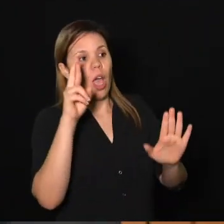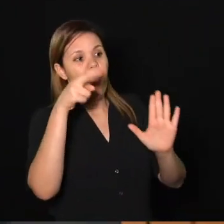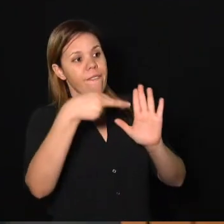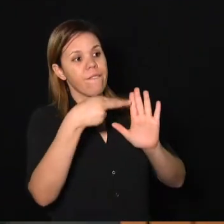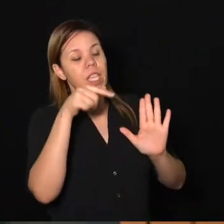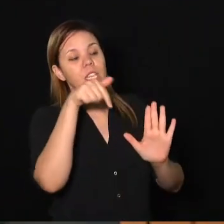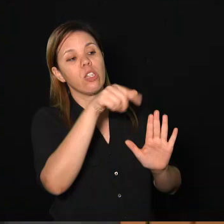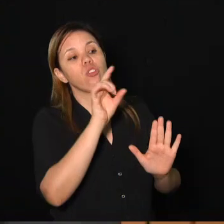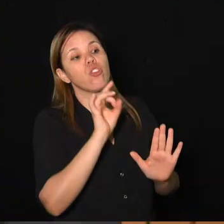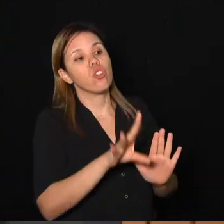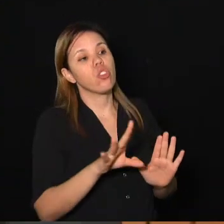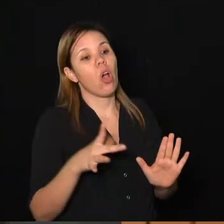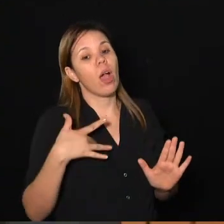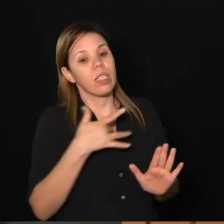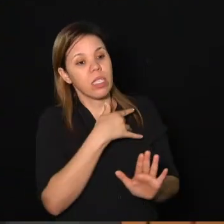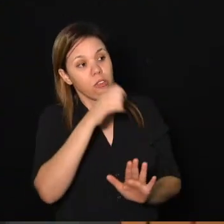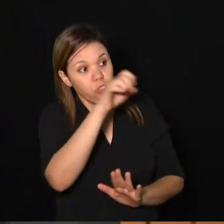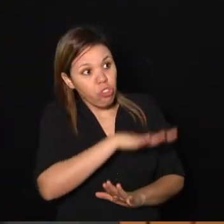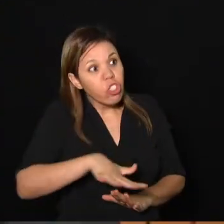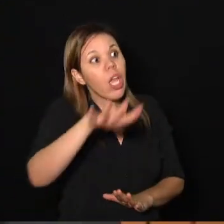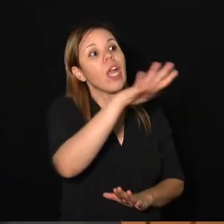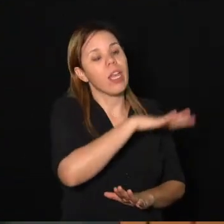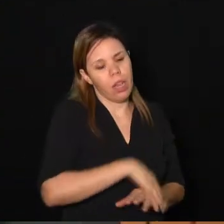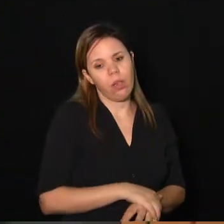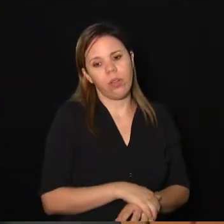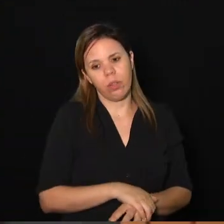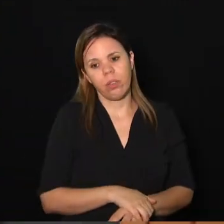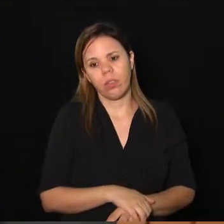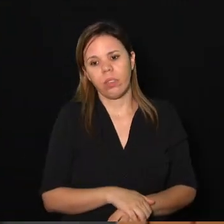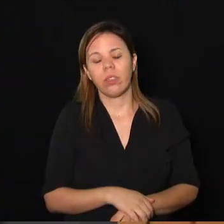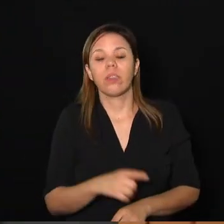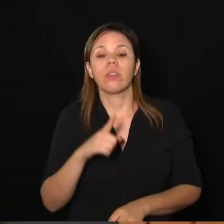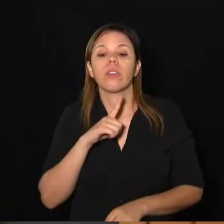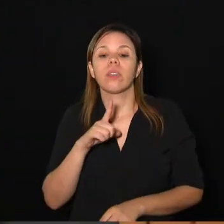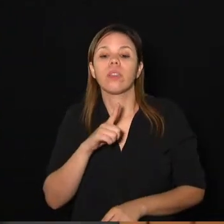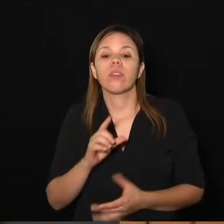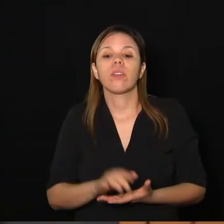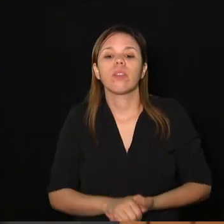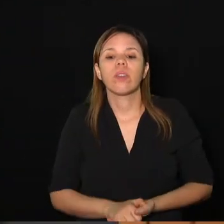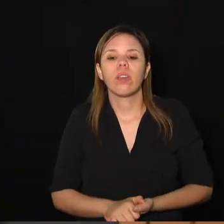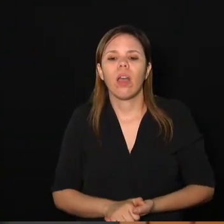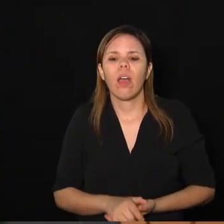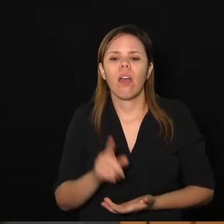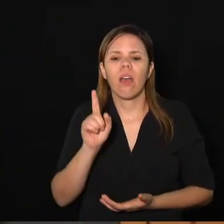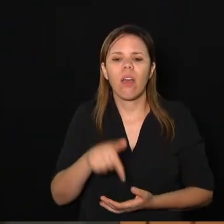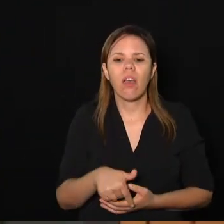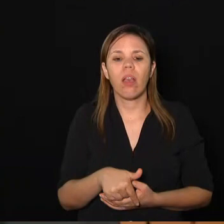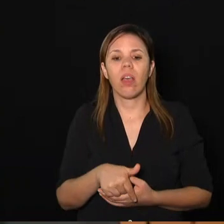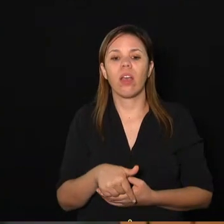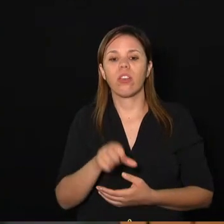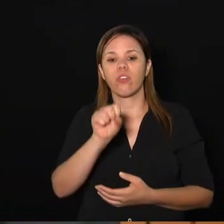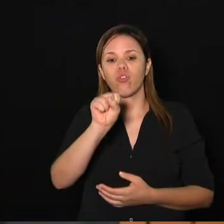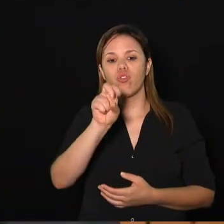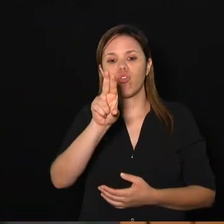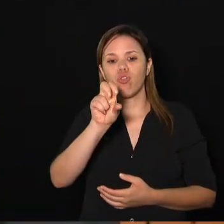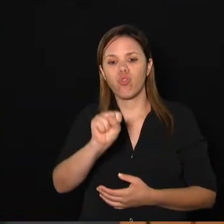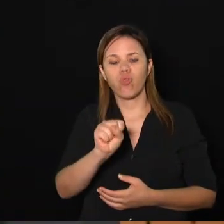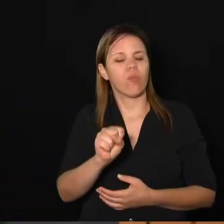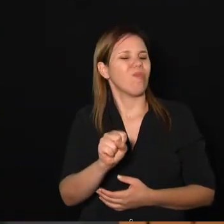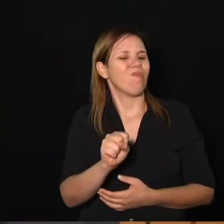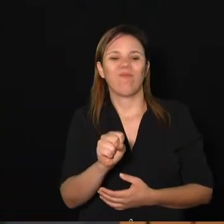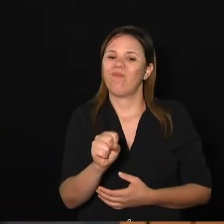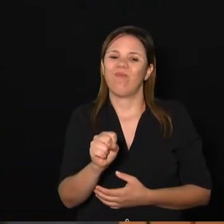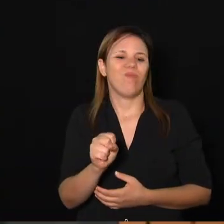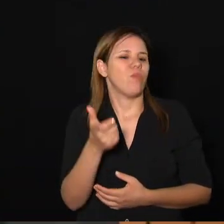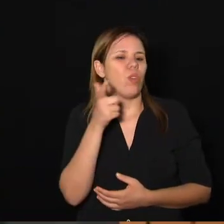geral não é porque nós temos uma demanda em determinado ponto evidentemente que o SUS o sistema único não dá conta